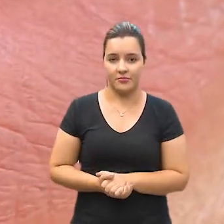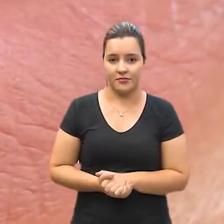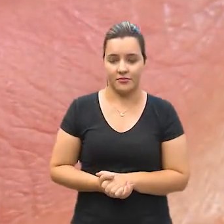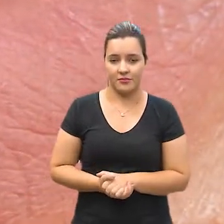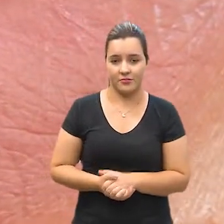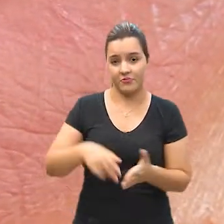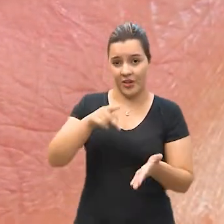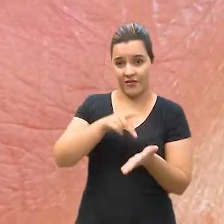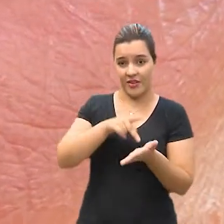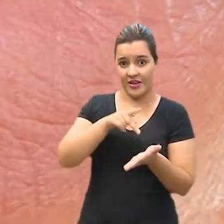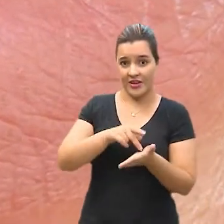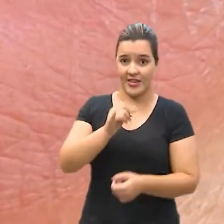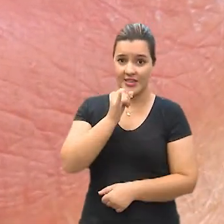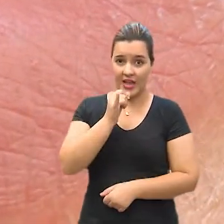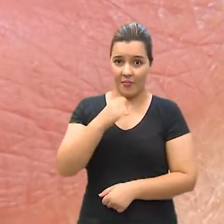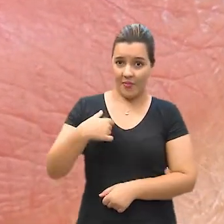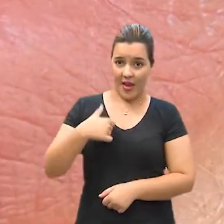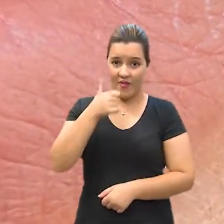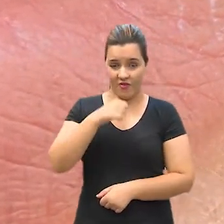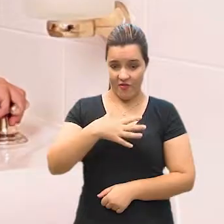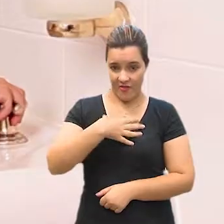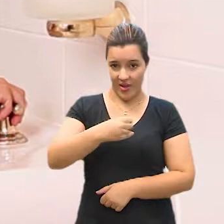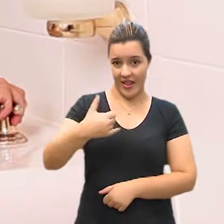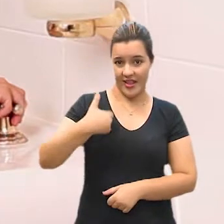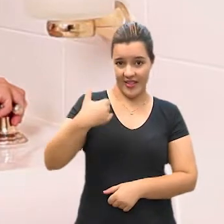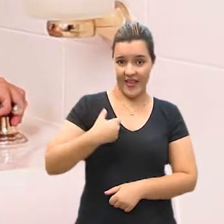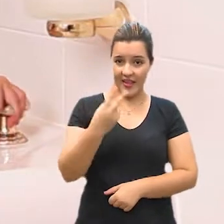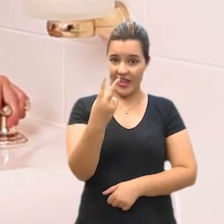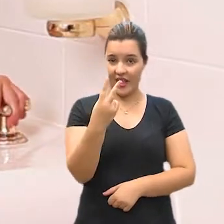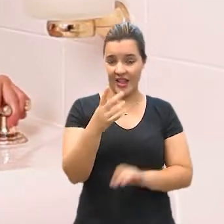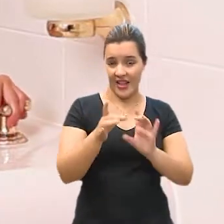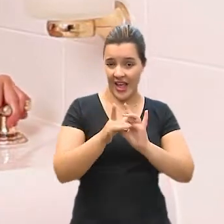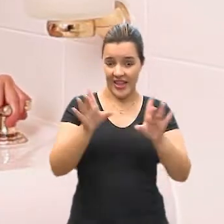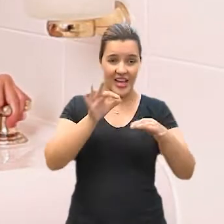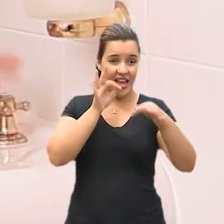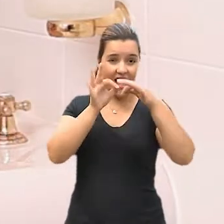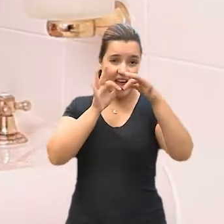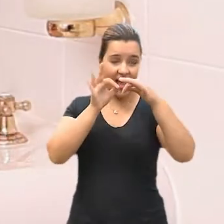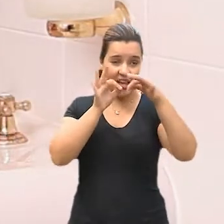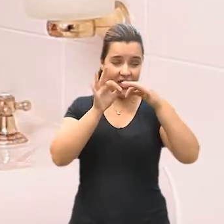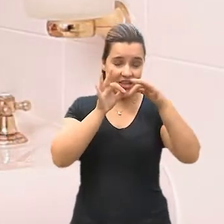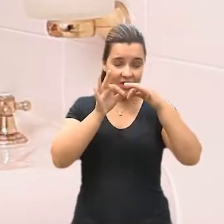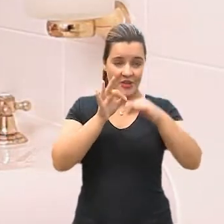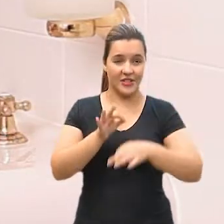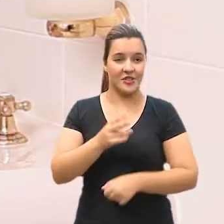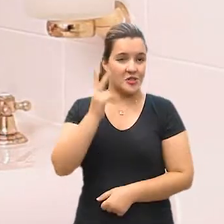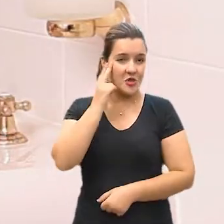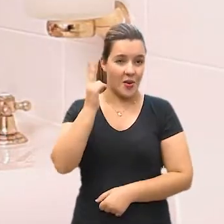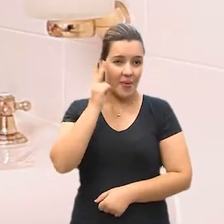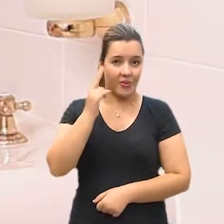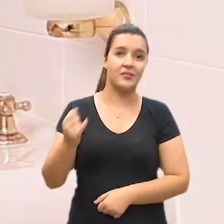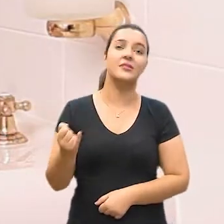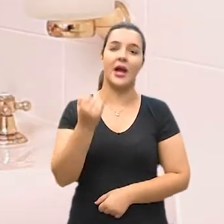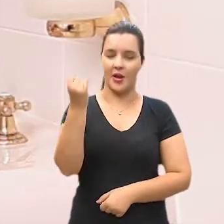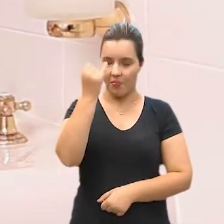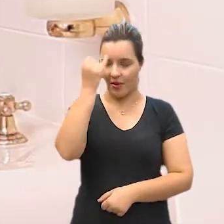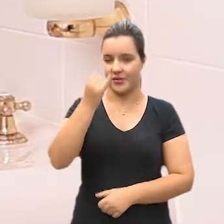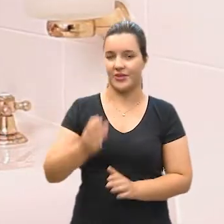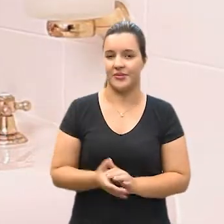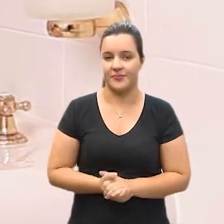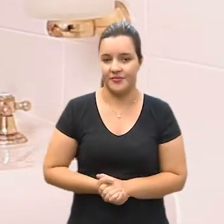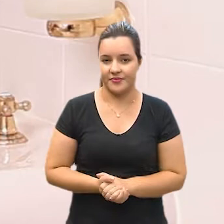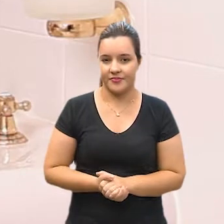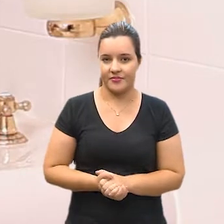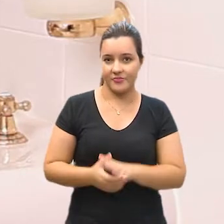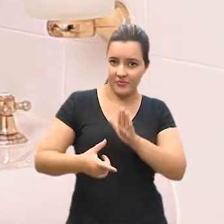Sim, eu, por exemplo, tenho uma filha de 2 aninhos que ela deixa eu passar fio dental nela direitinho. É importante, sim.